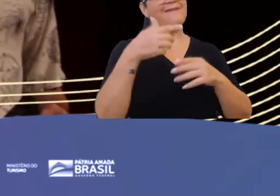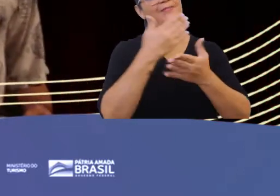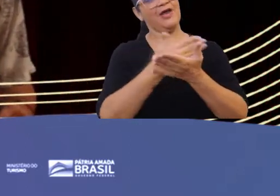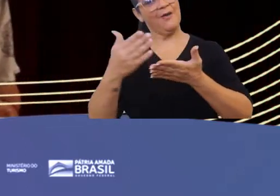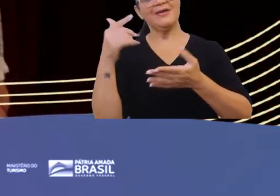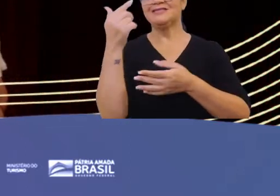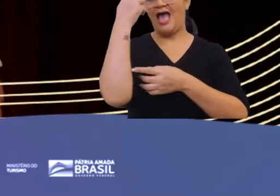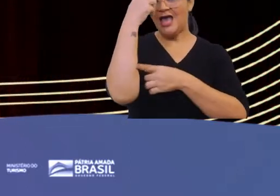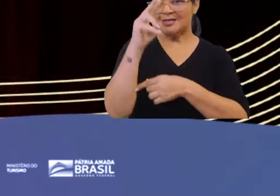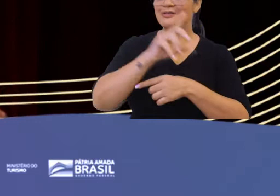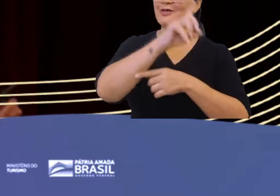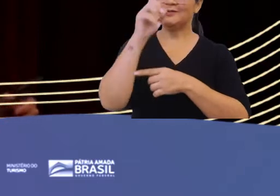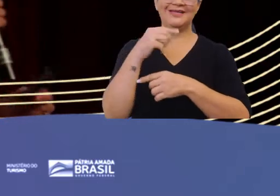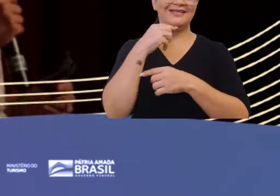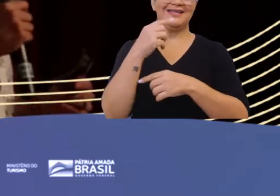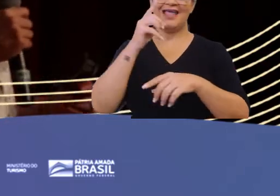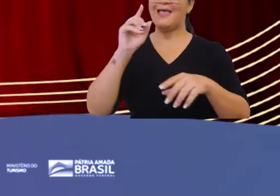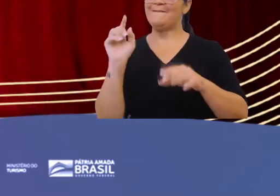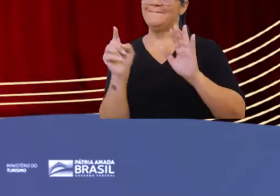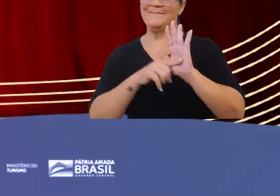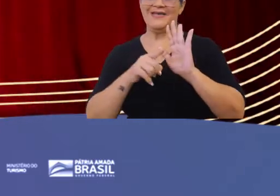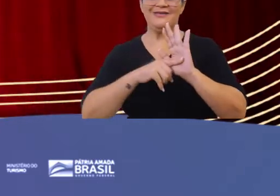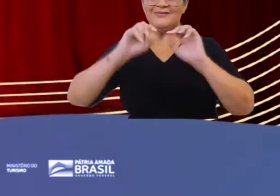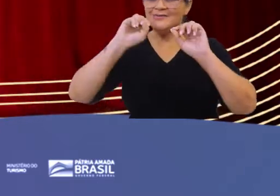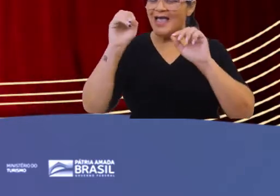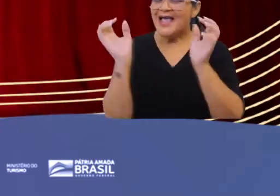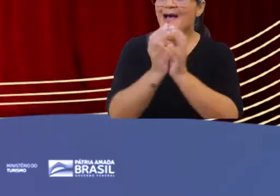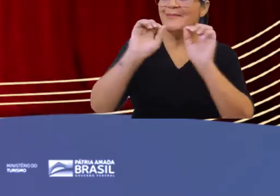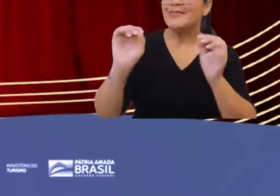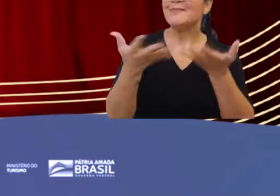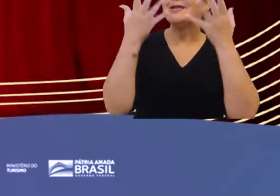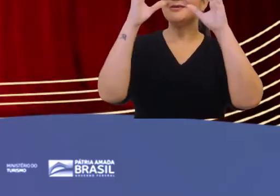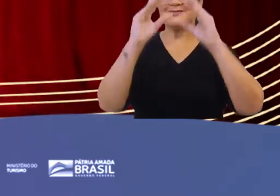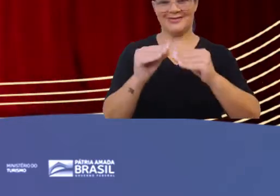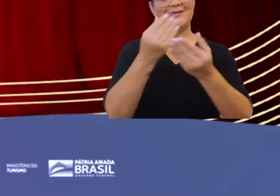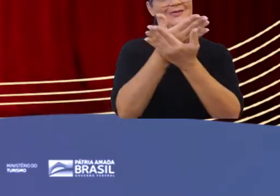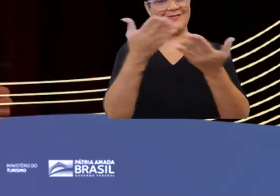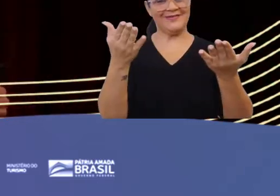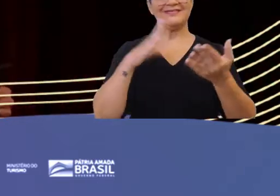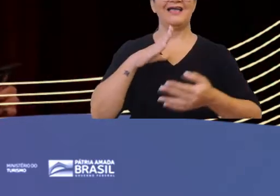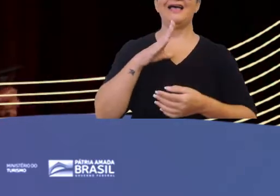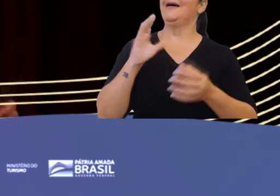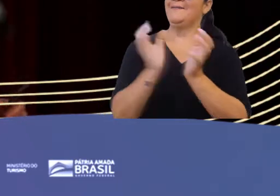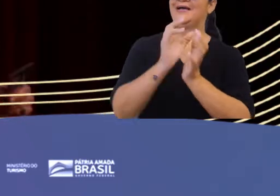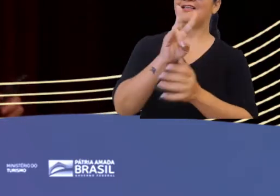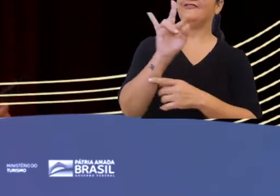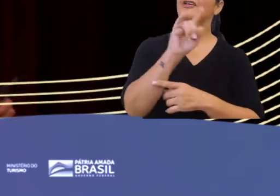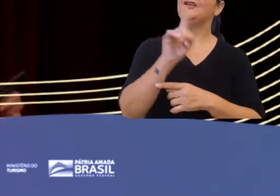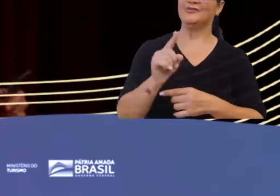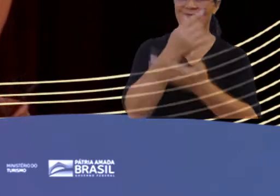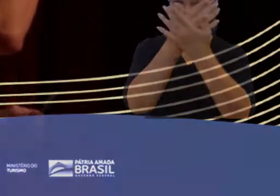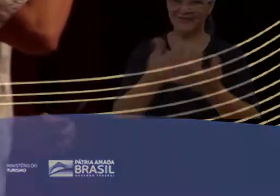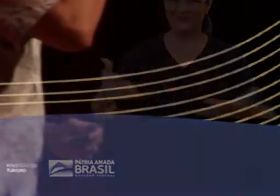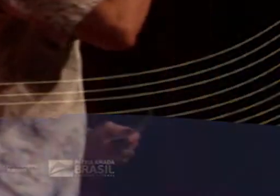É isso. E para começar esse segundo dia, ninguém menos do que a banda homenageada dessa noite. Com vocês,